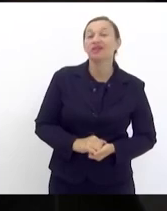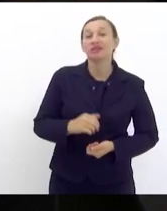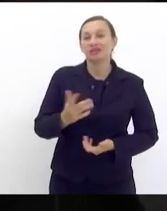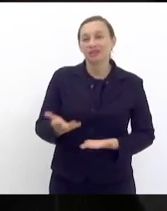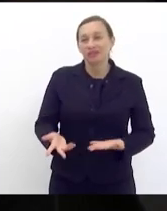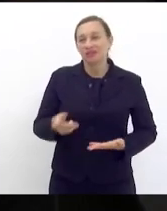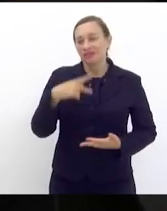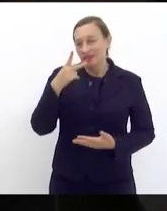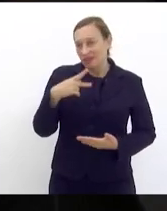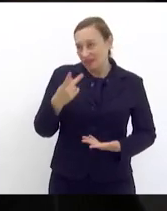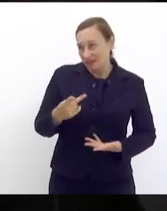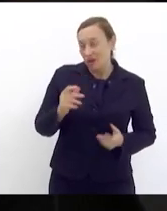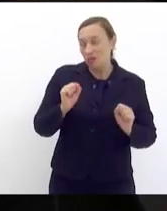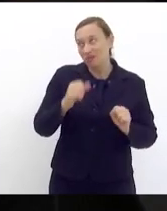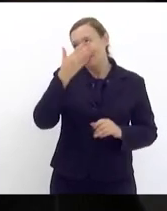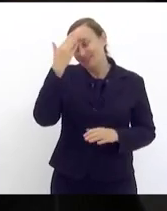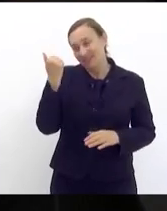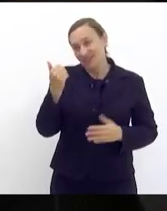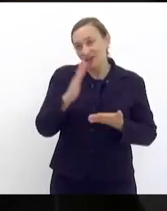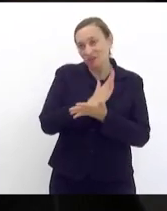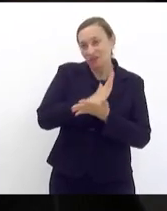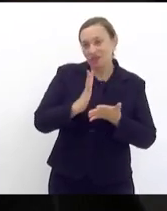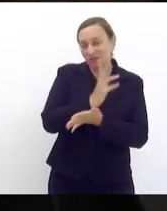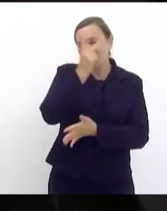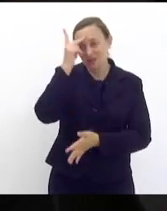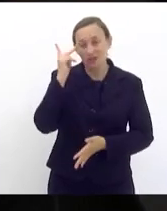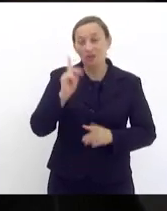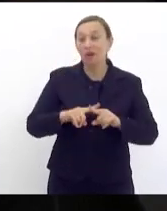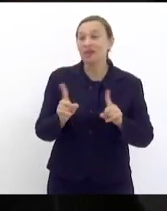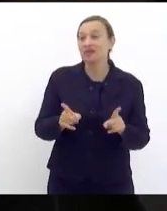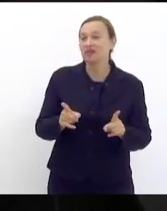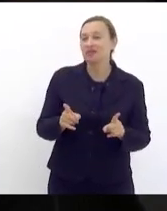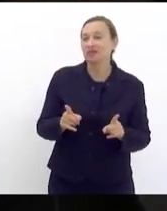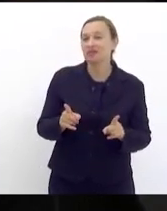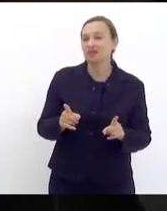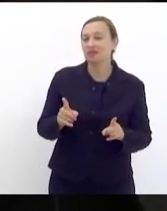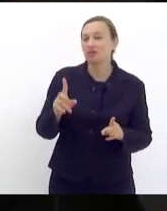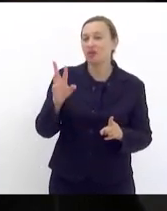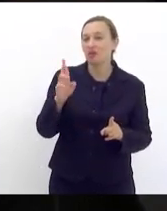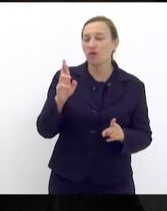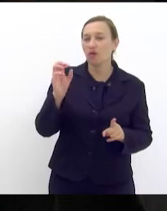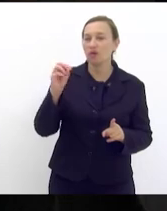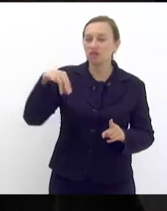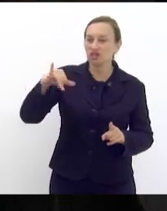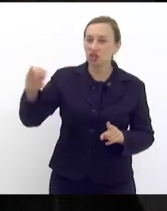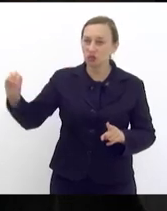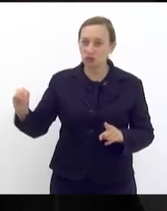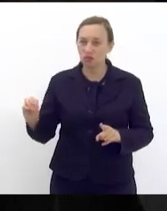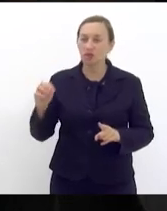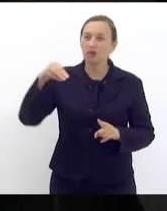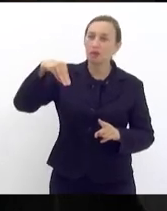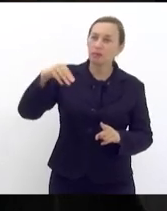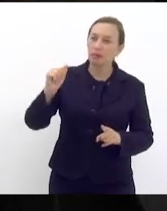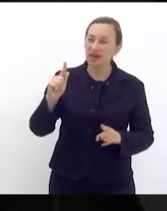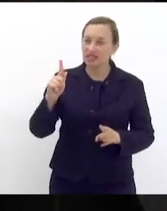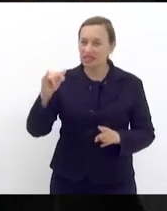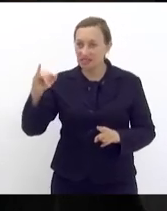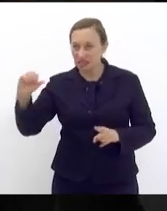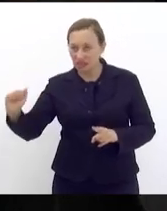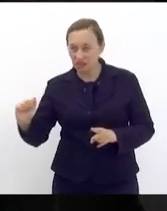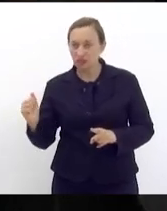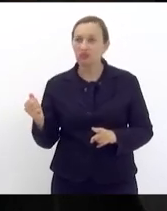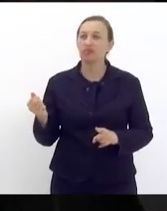de citar, talvez possa esquecer alguém, mas faço questão de citar Ronilson, Mazinho, Genildo,